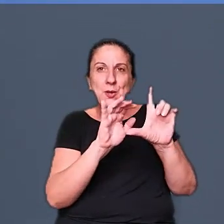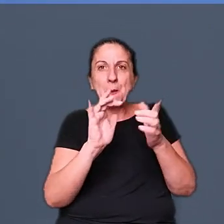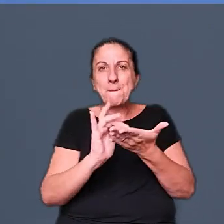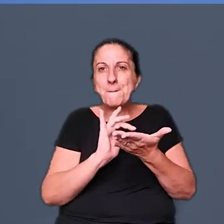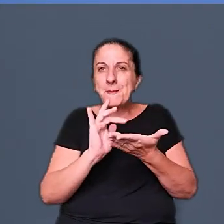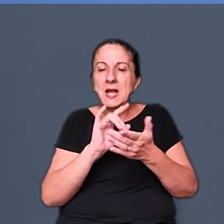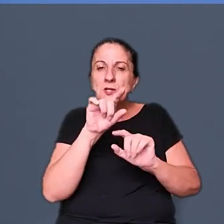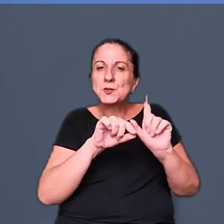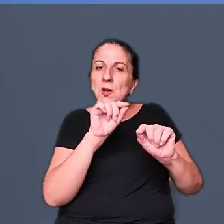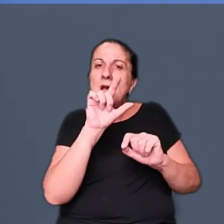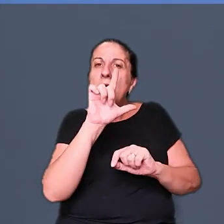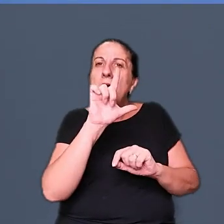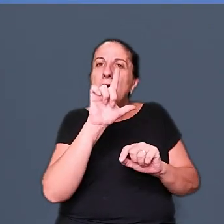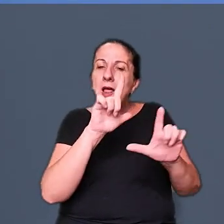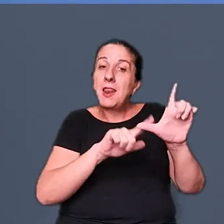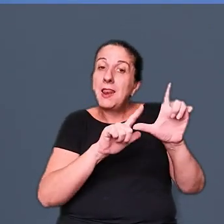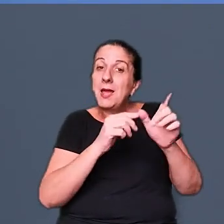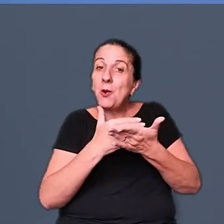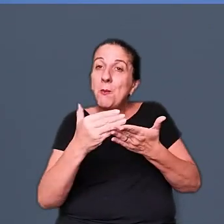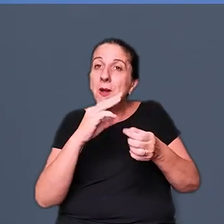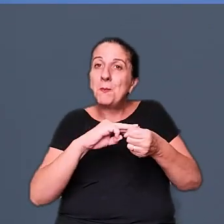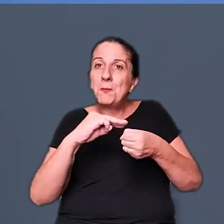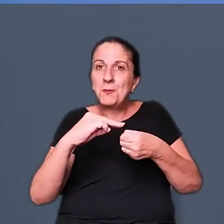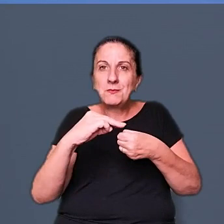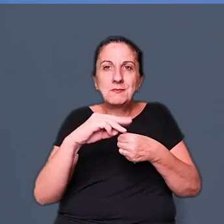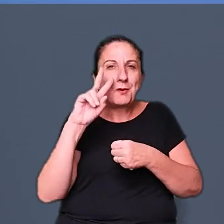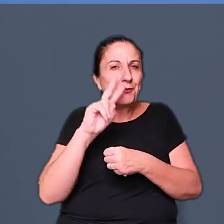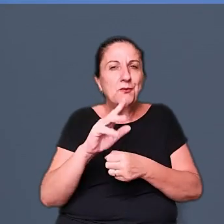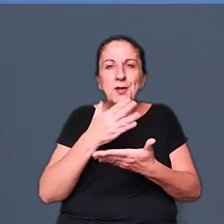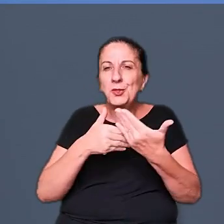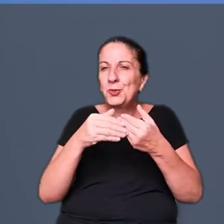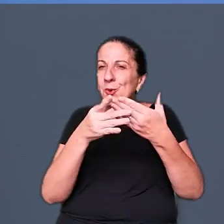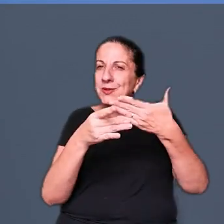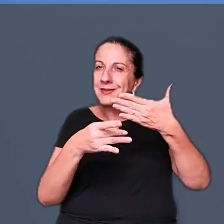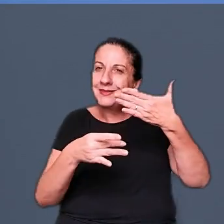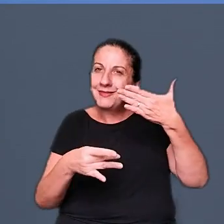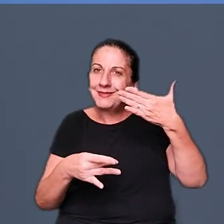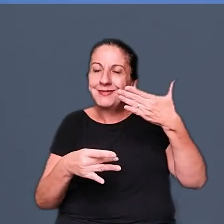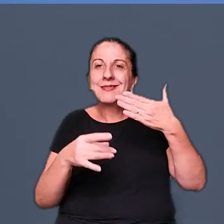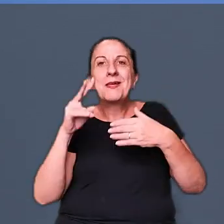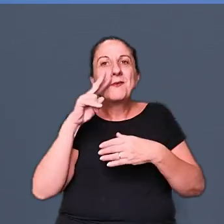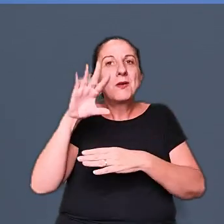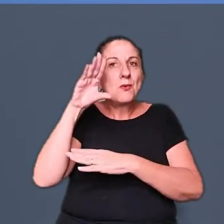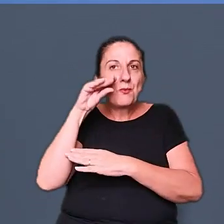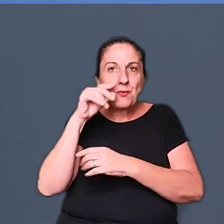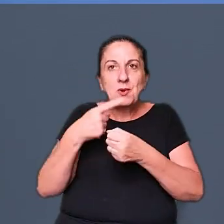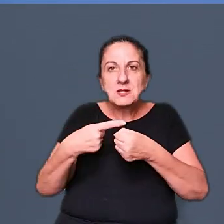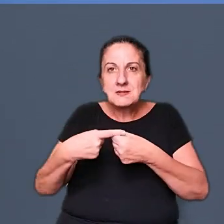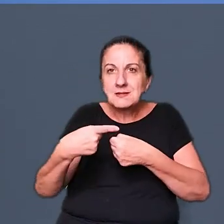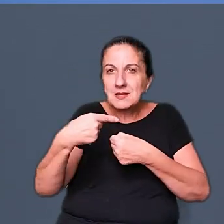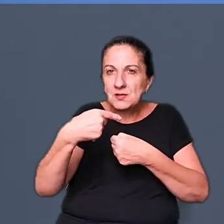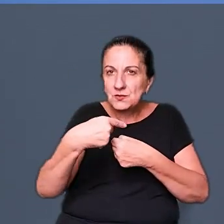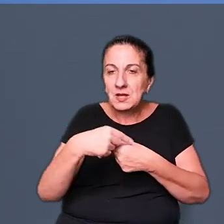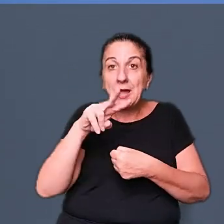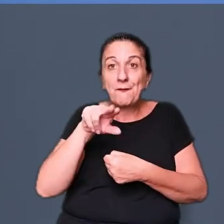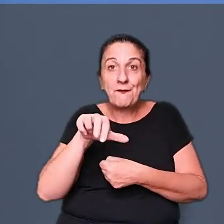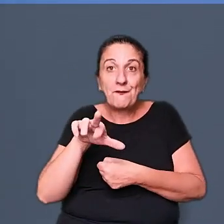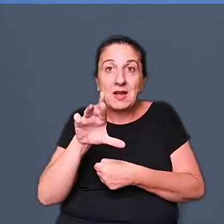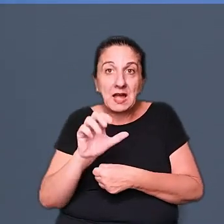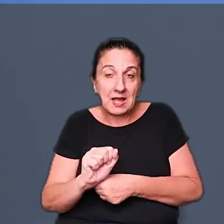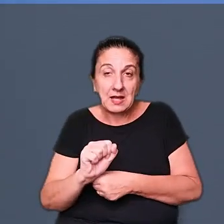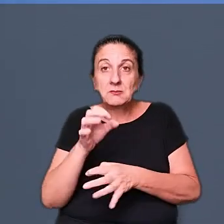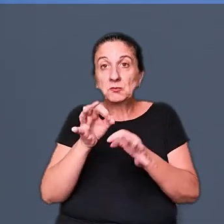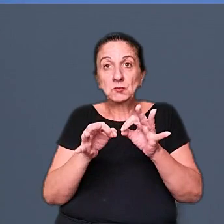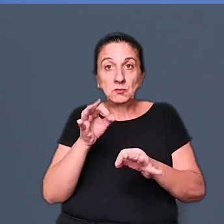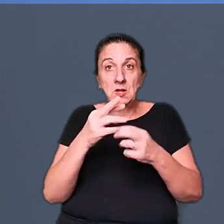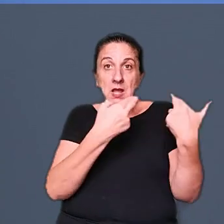QR Code. Na página, você seleciona a letra inicial do município e confere todos os detalhes. É possível verificar a cidade-sede da